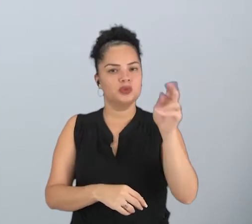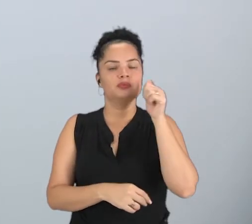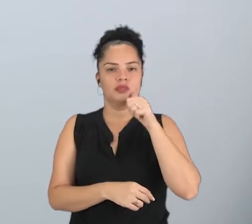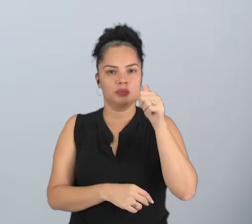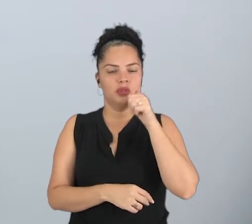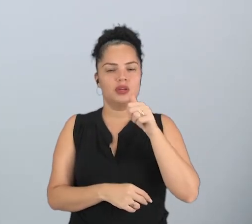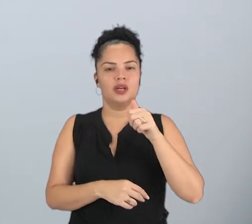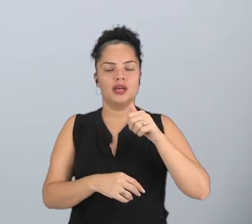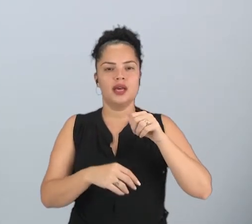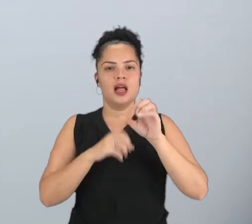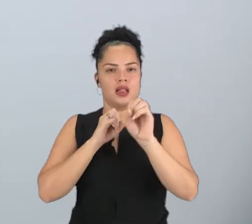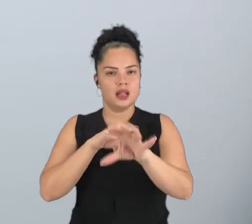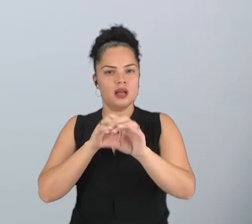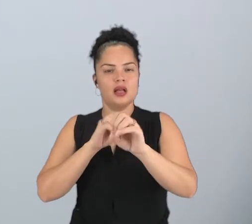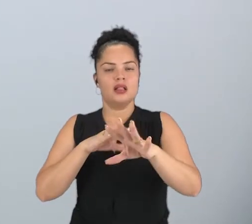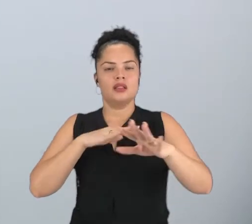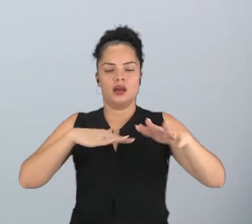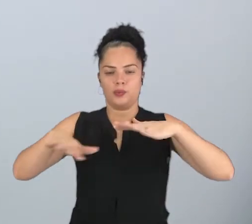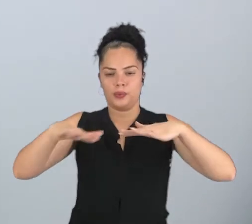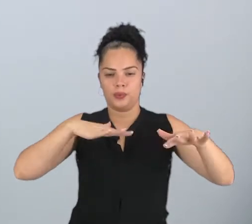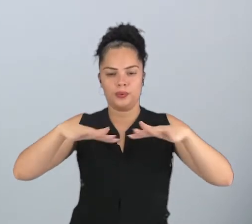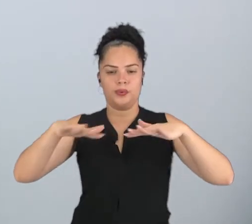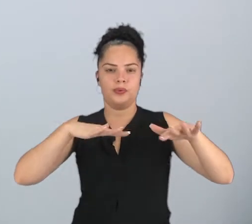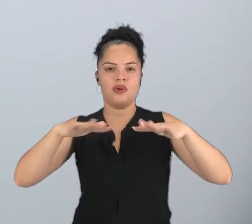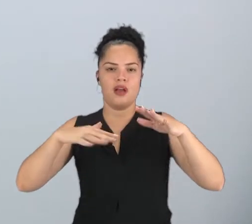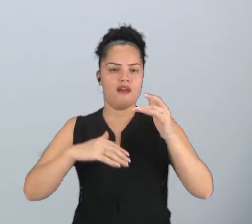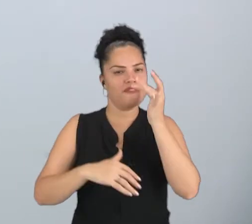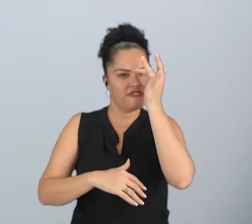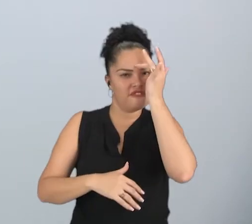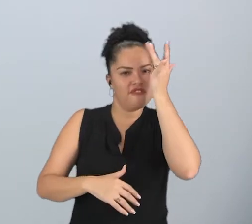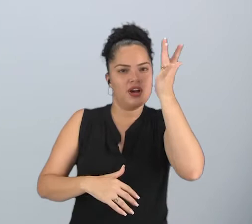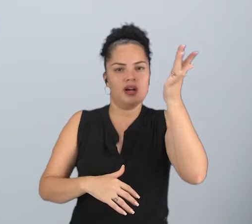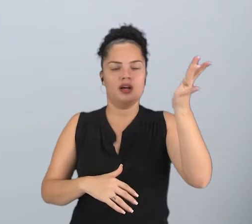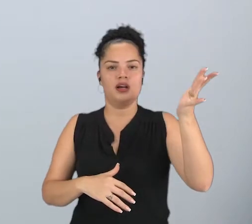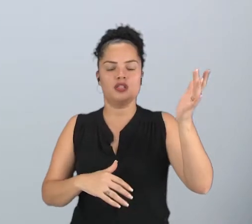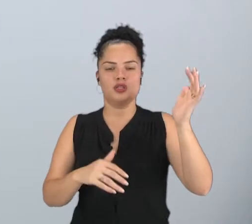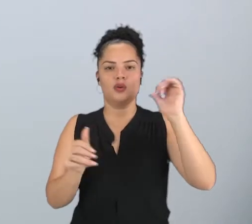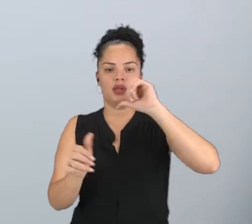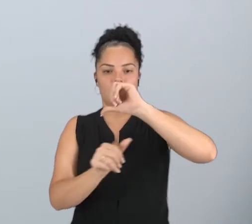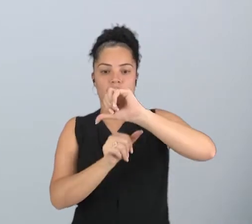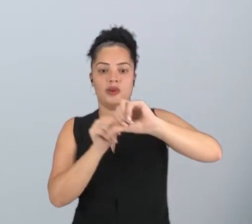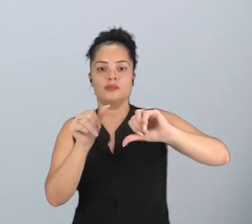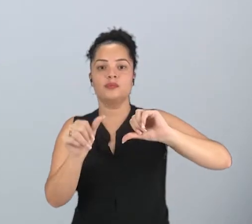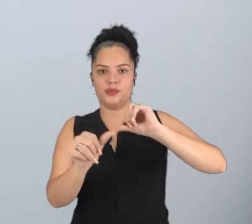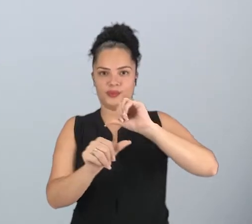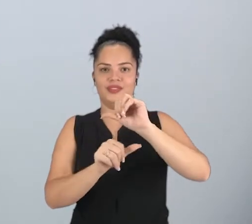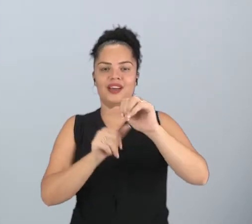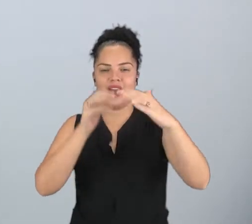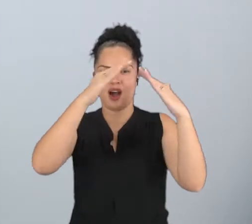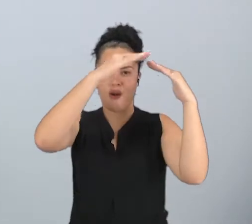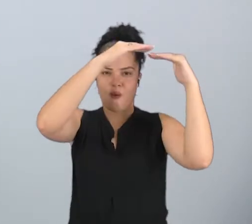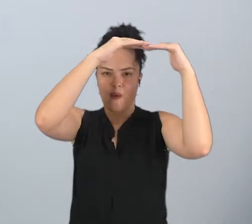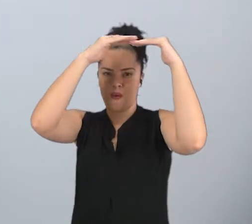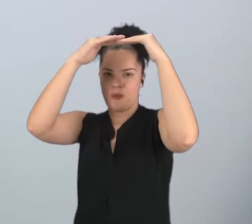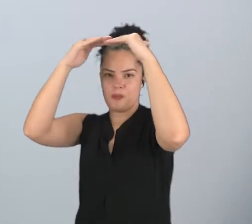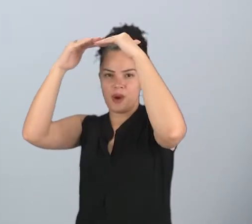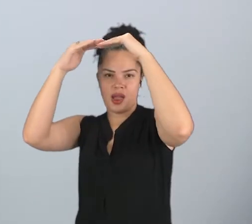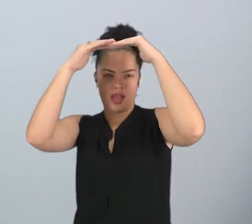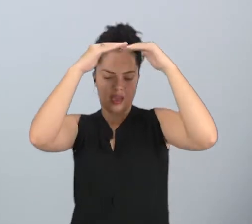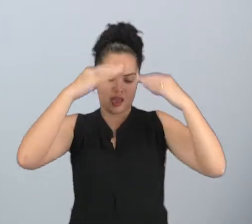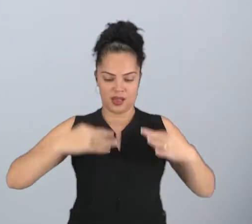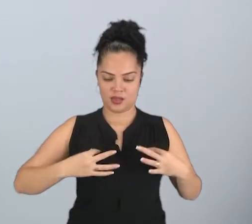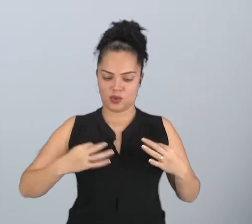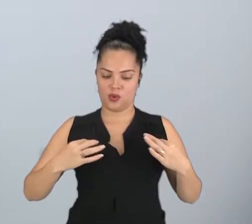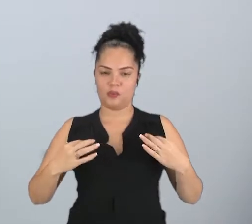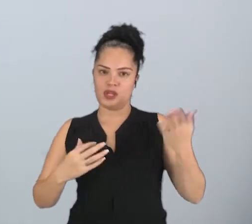trabalhar os movimentos mais acessíveis, ela vai transformar o balé daquelas roupas que no começo